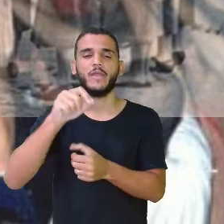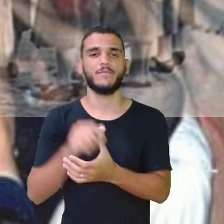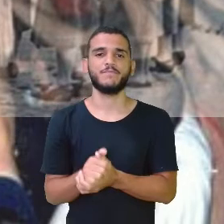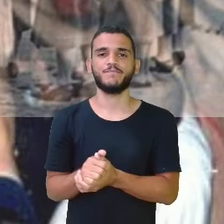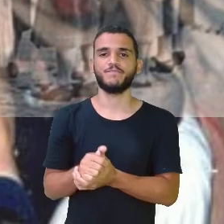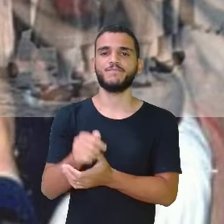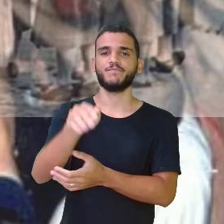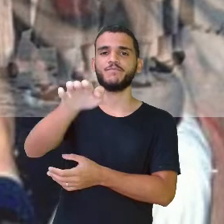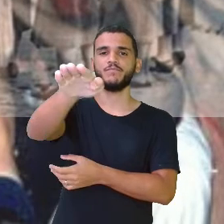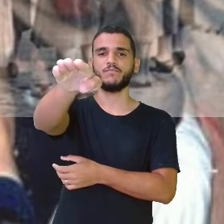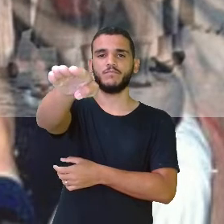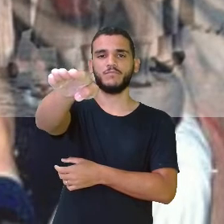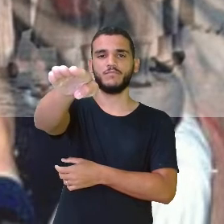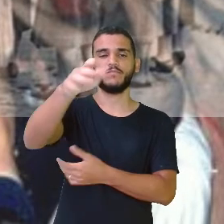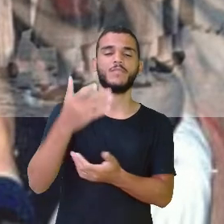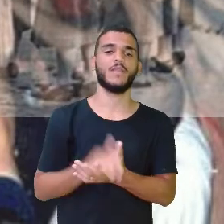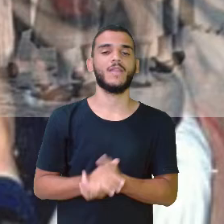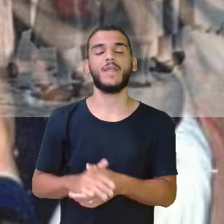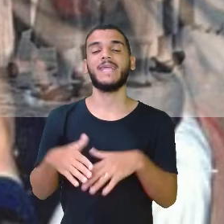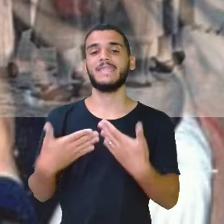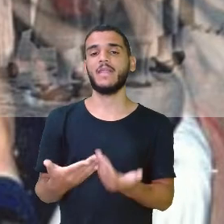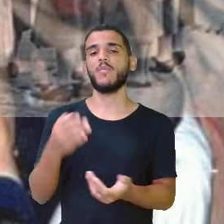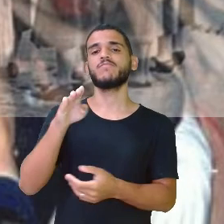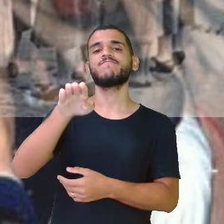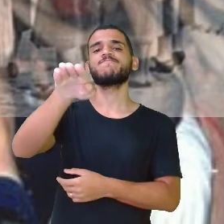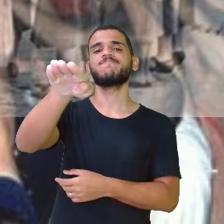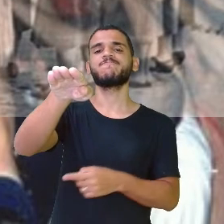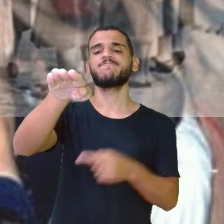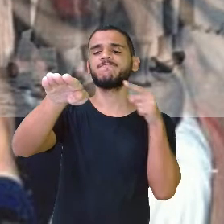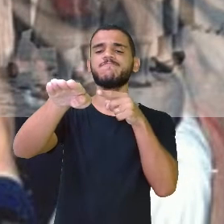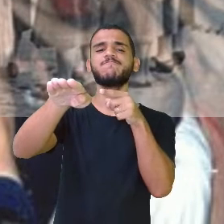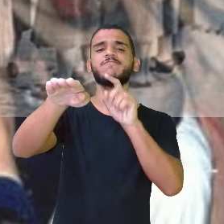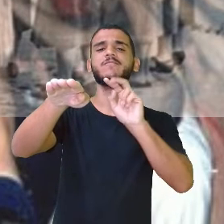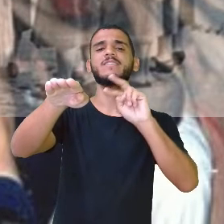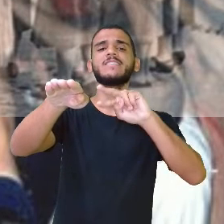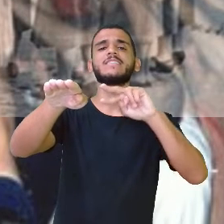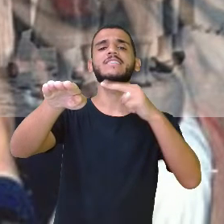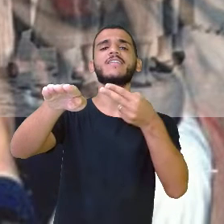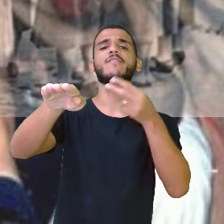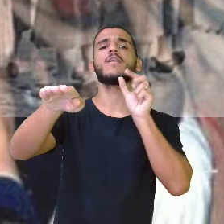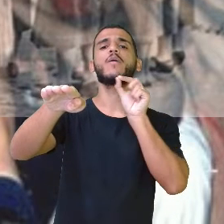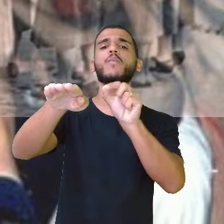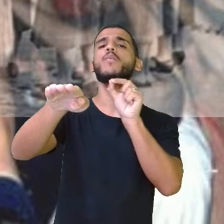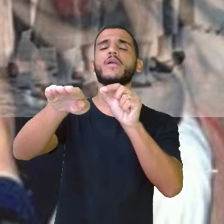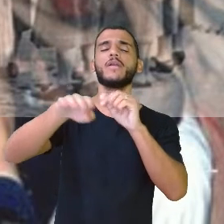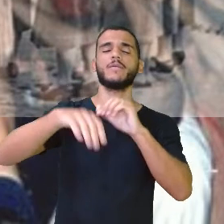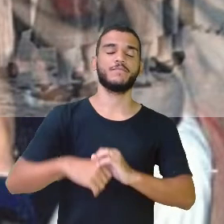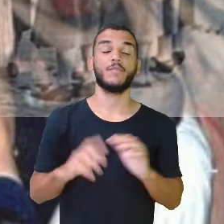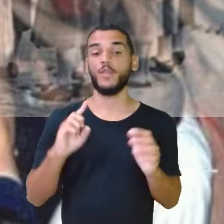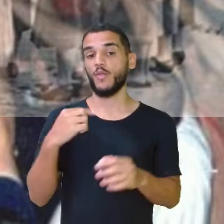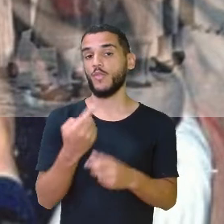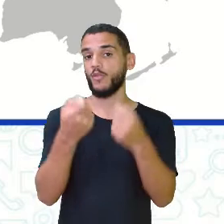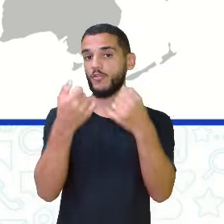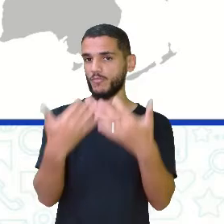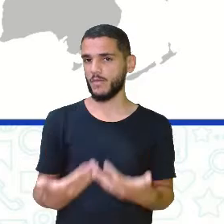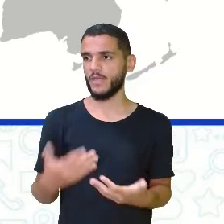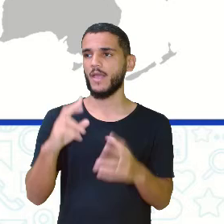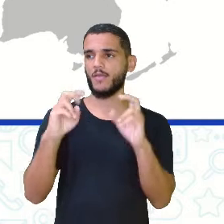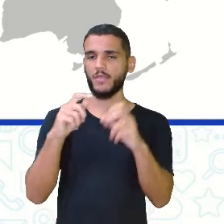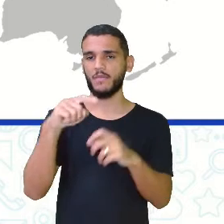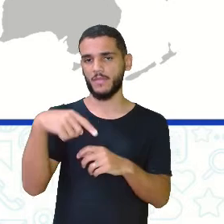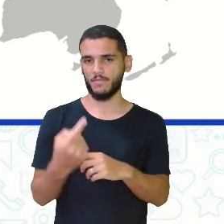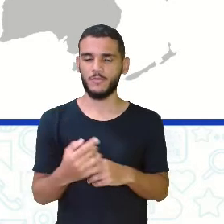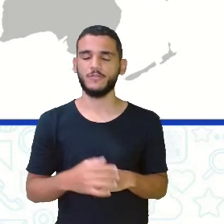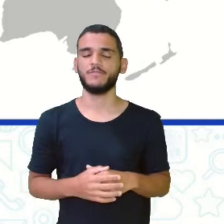saudação, e essa saudação aí, a gente vai falar um pouco sobre ela depois. E